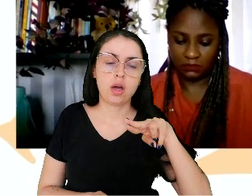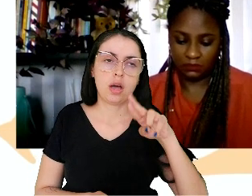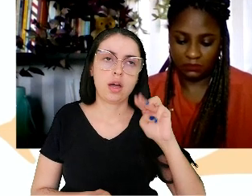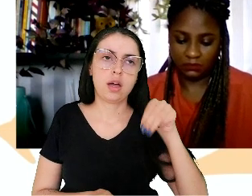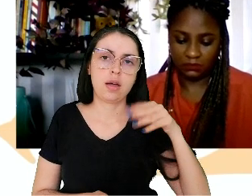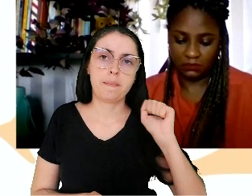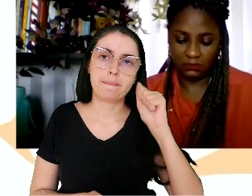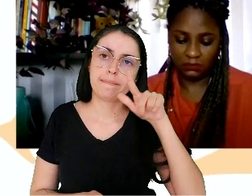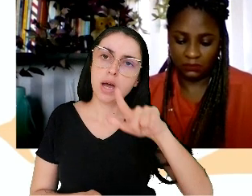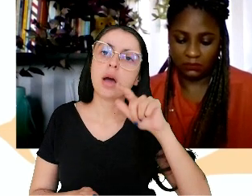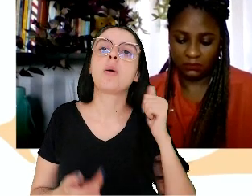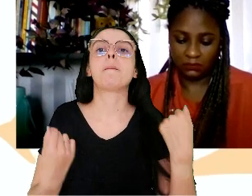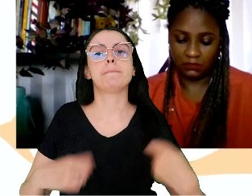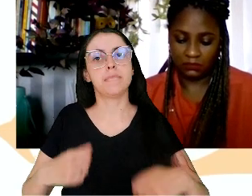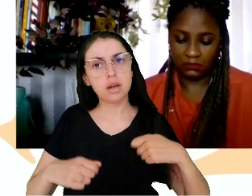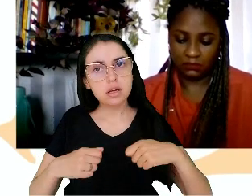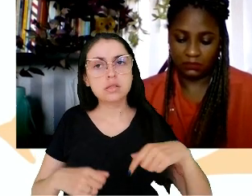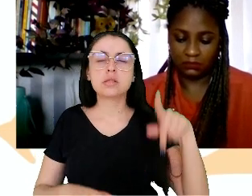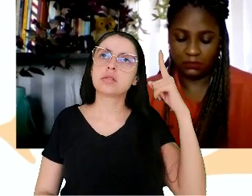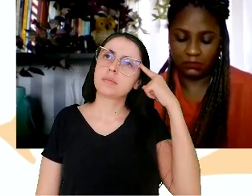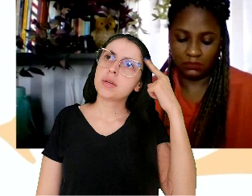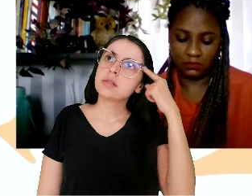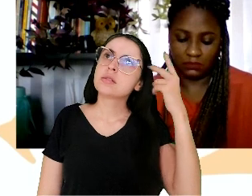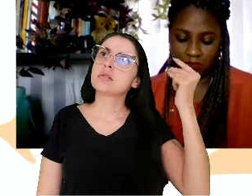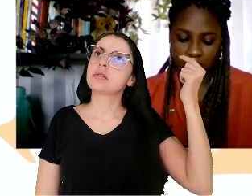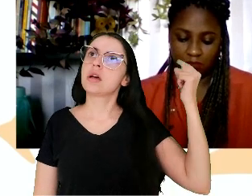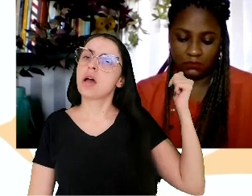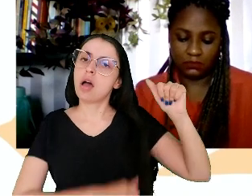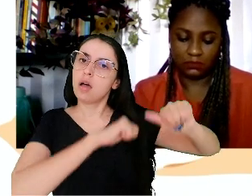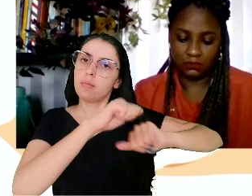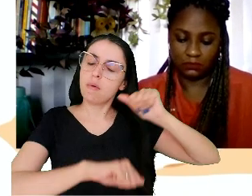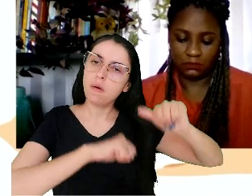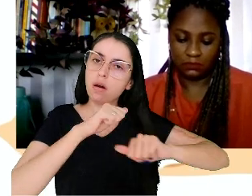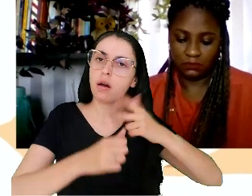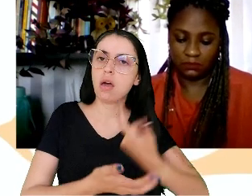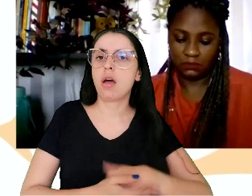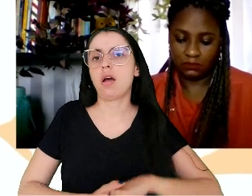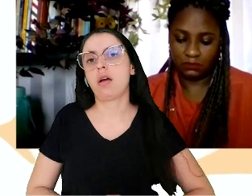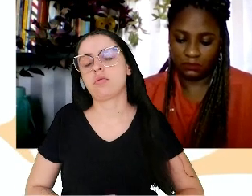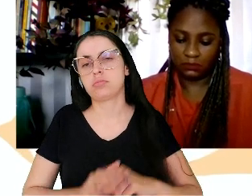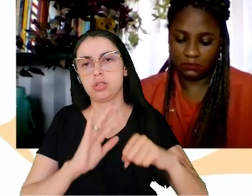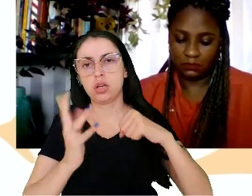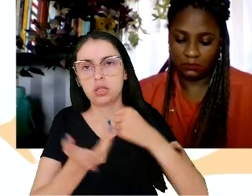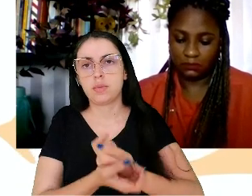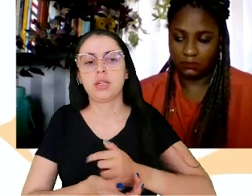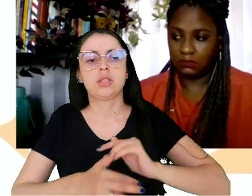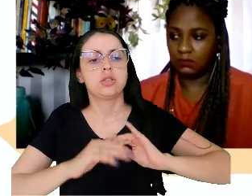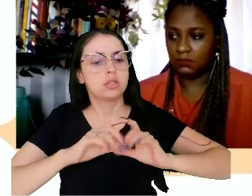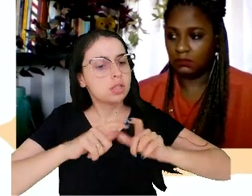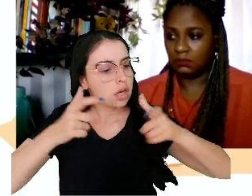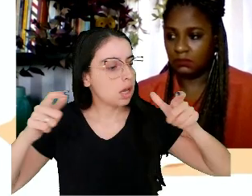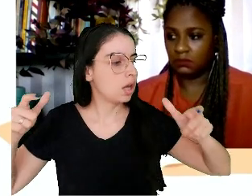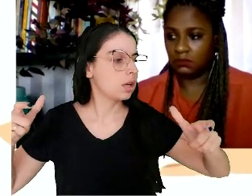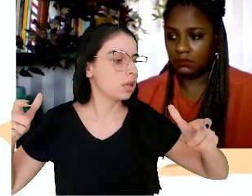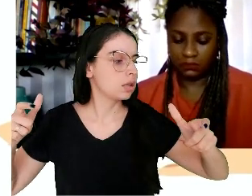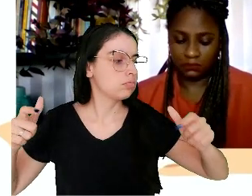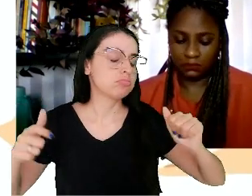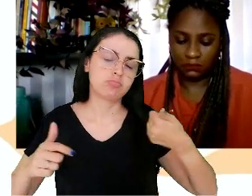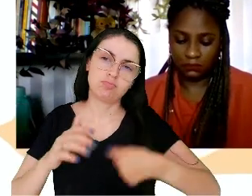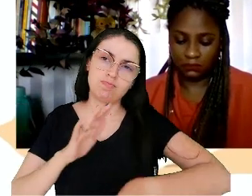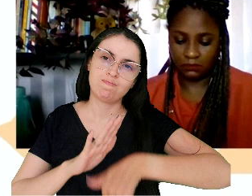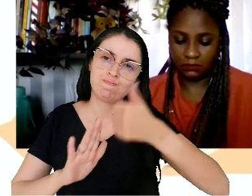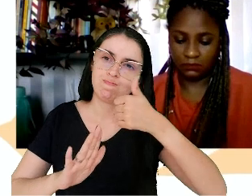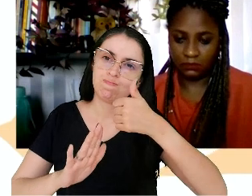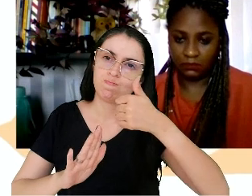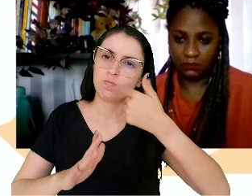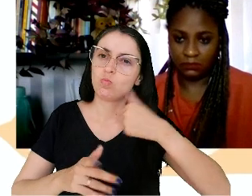Então, há necessidade de se repensar diante dos fatos e dos impactos dessa pandemia, que se alonga há mais de um